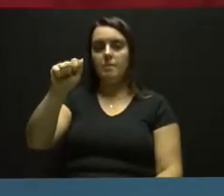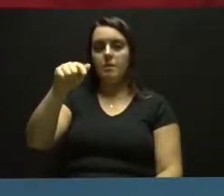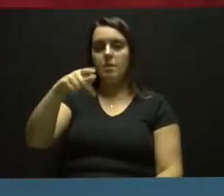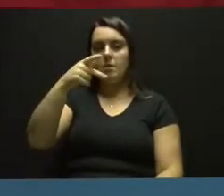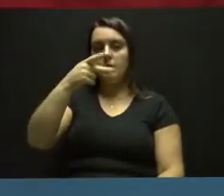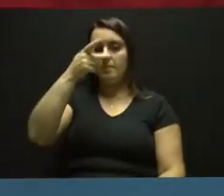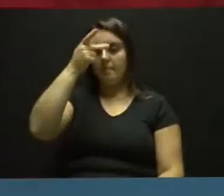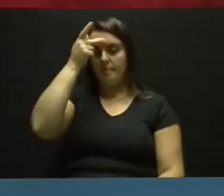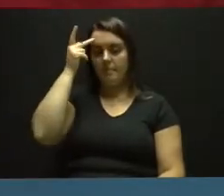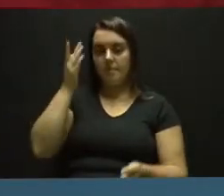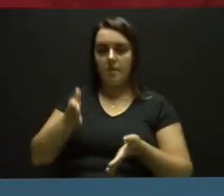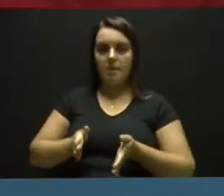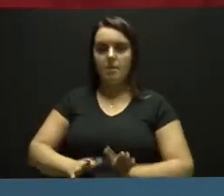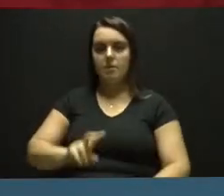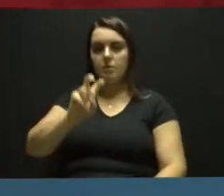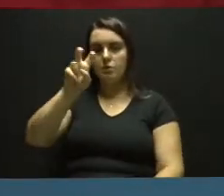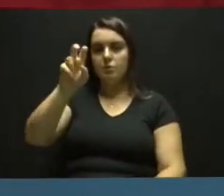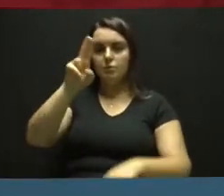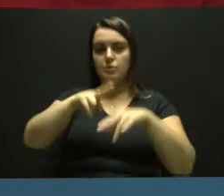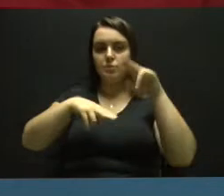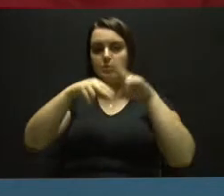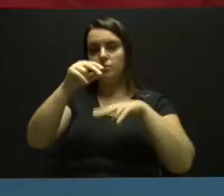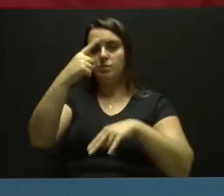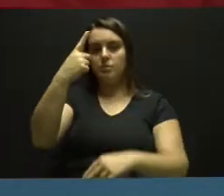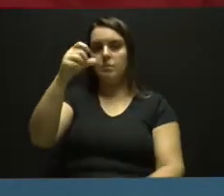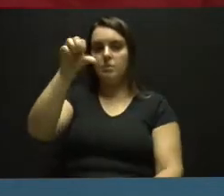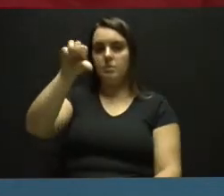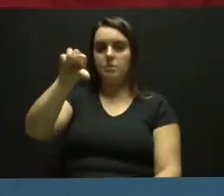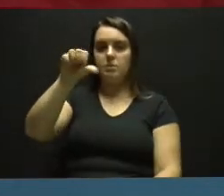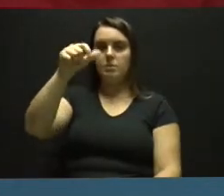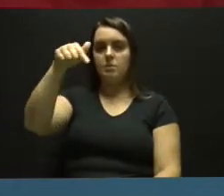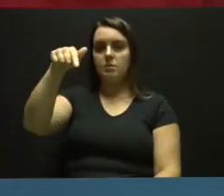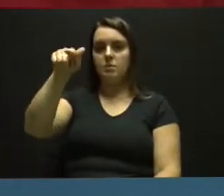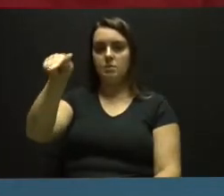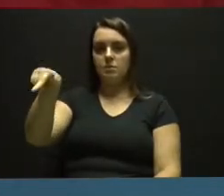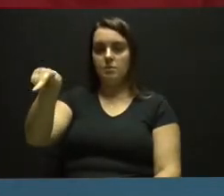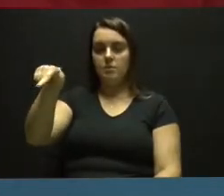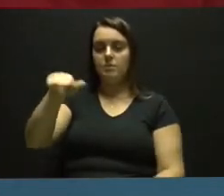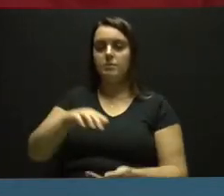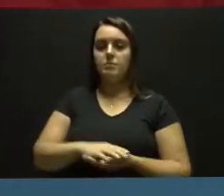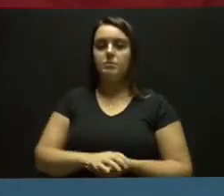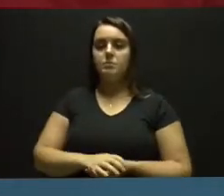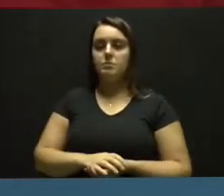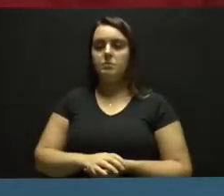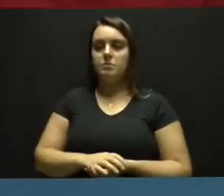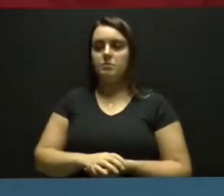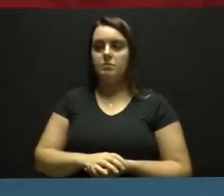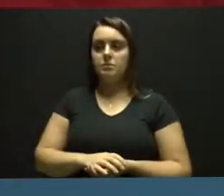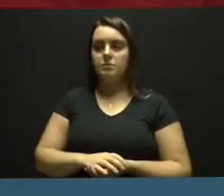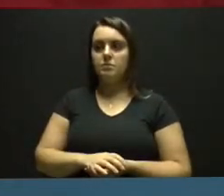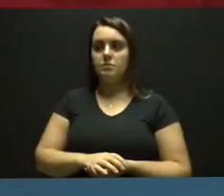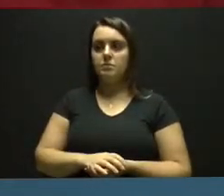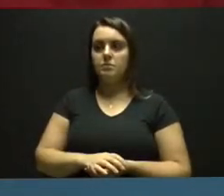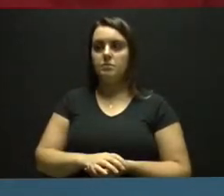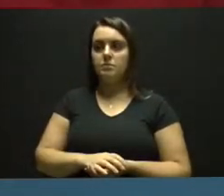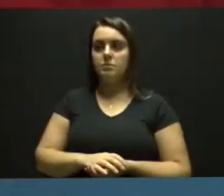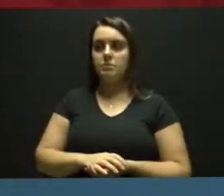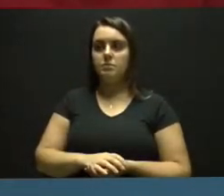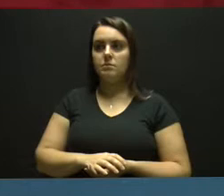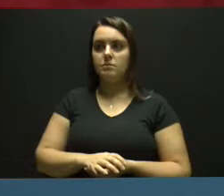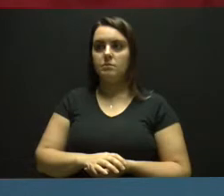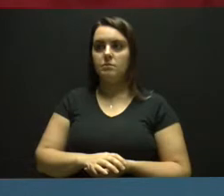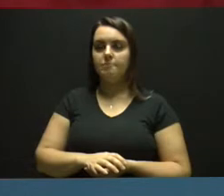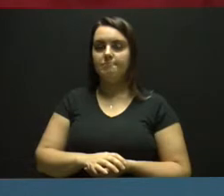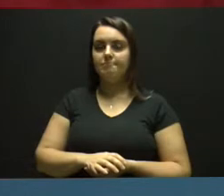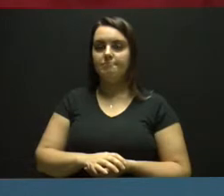santos no dia 5 de junho de 1977 a 1997 a 2001